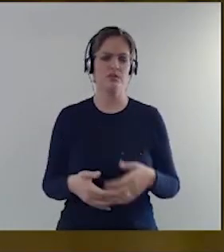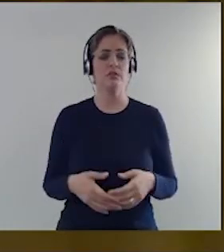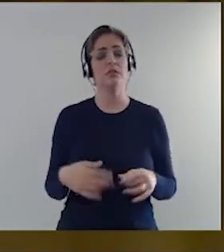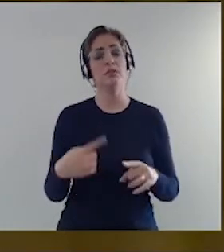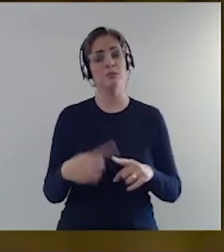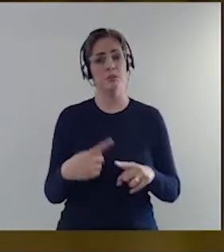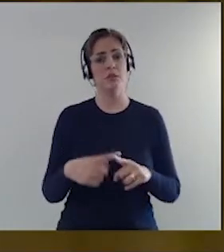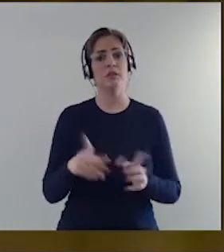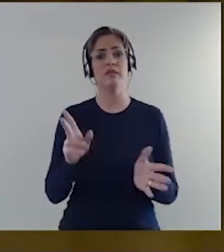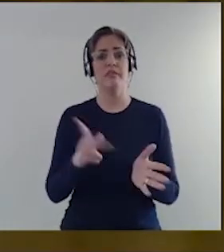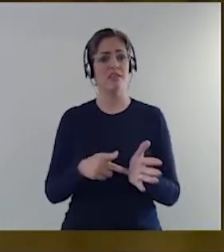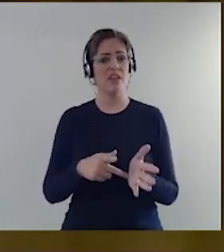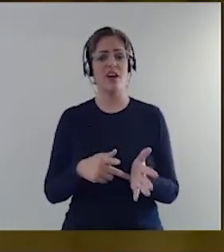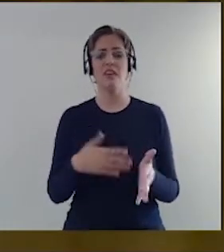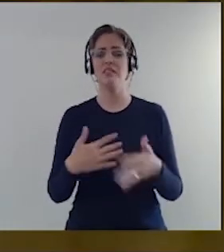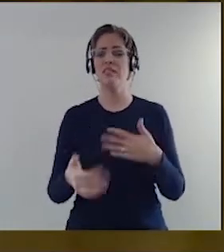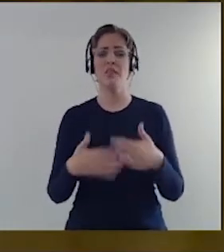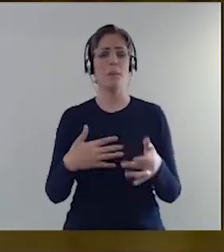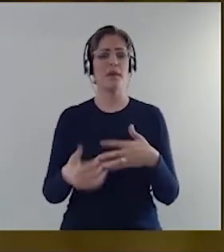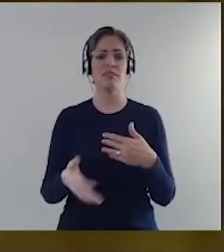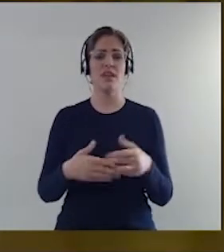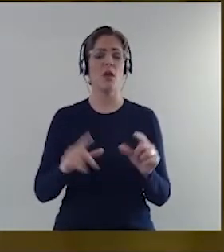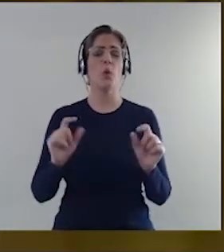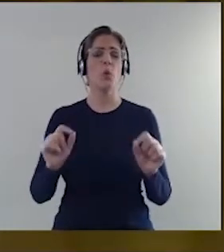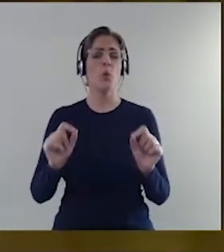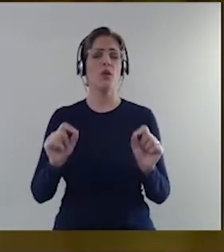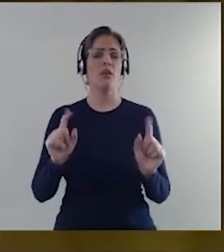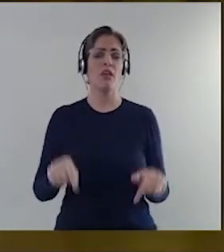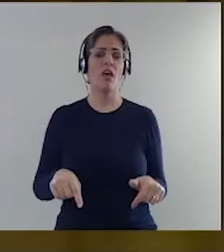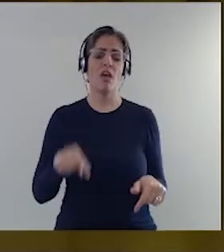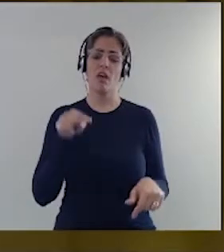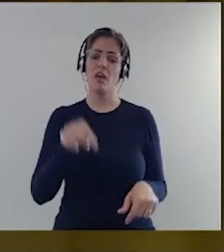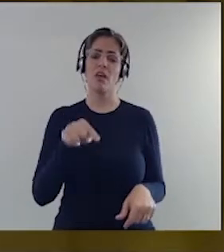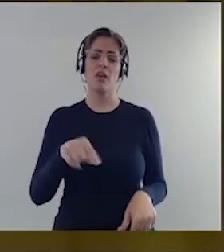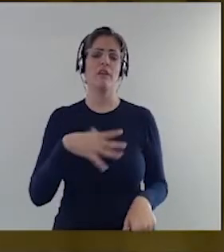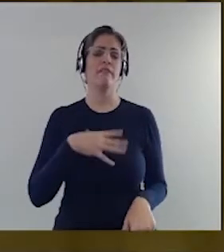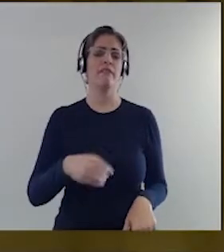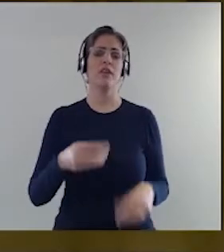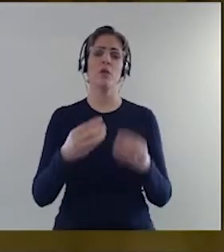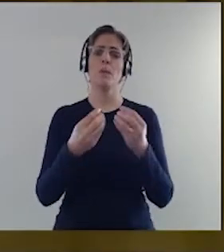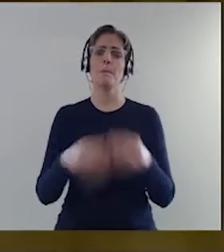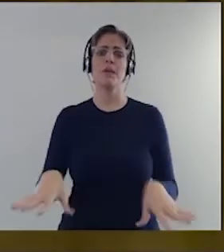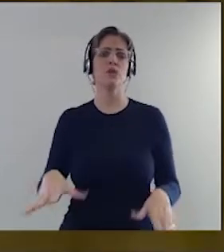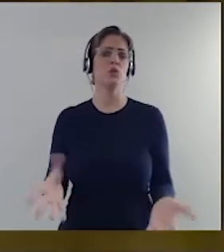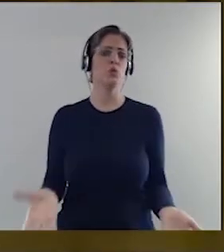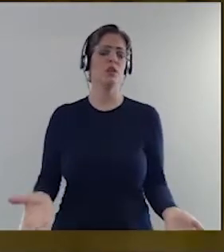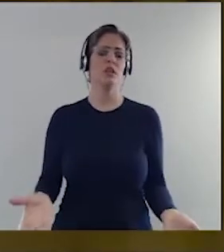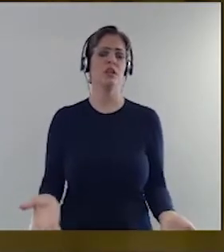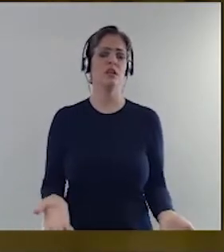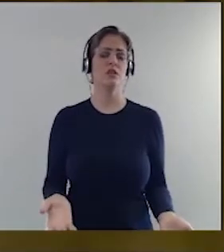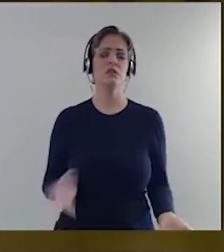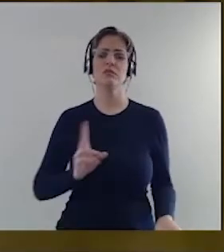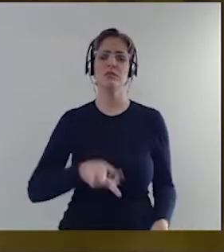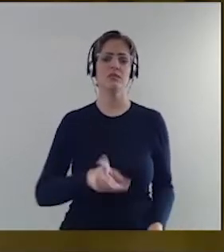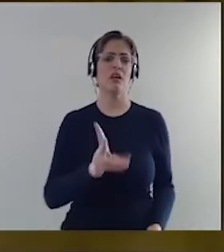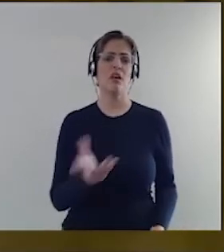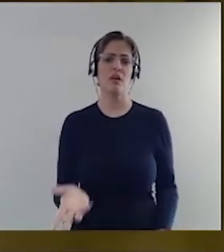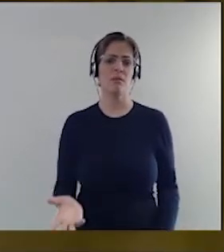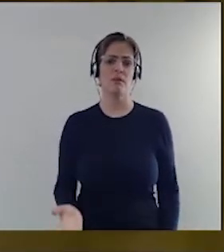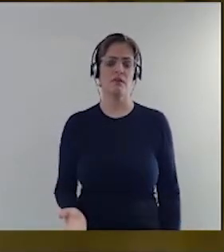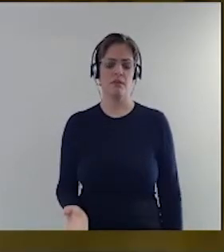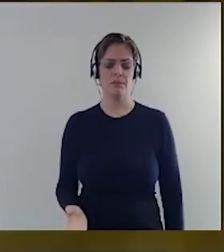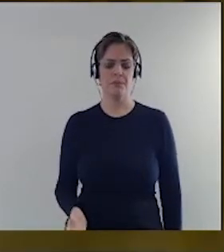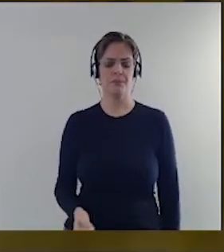da forma como for, os maiores prejudicados são os filhos, sempre são, e neste caso, mais uma